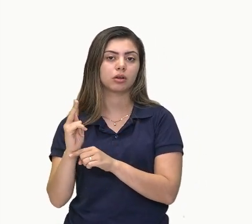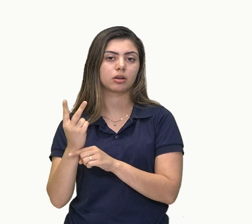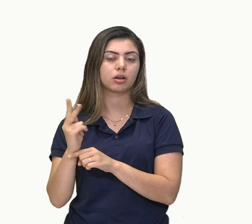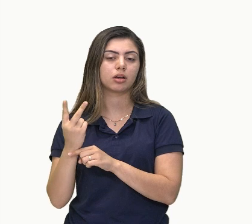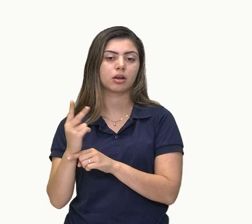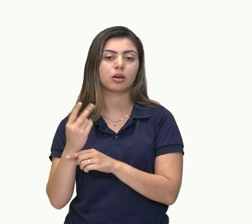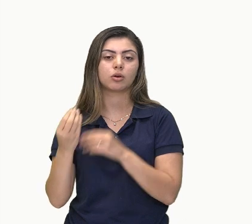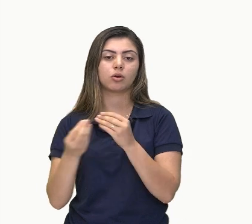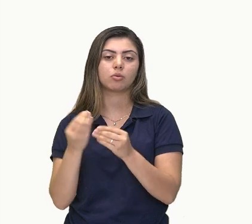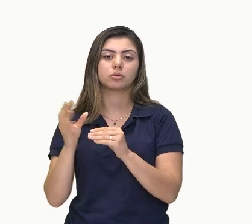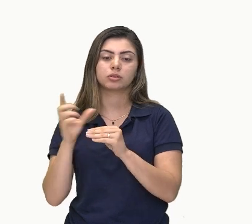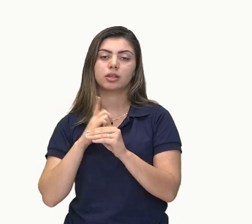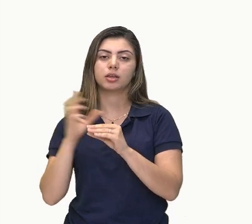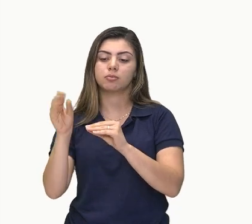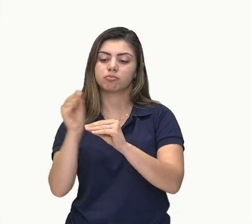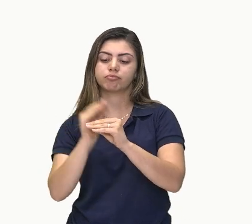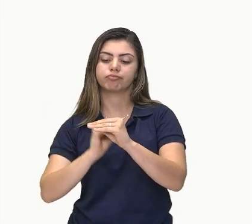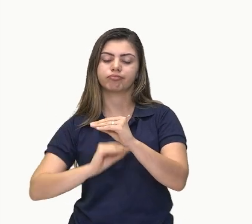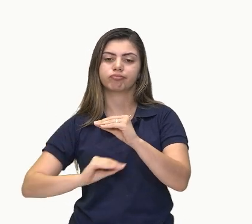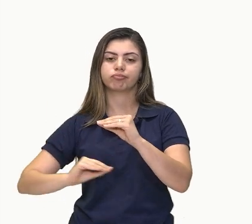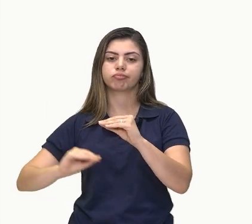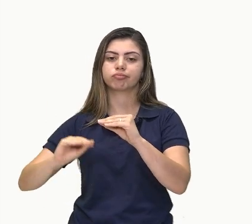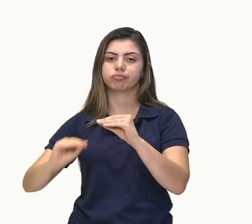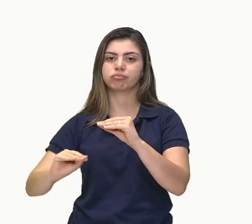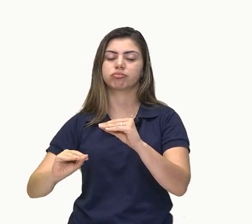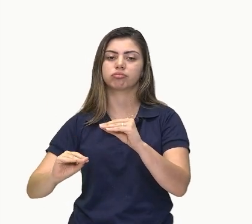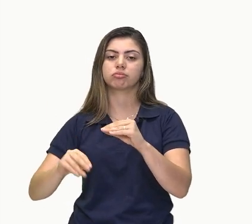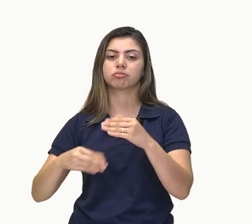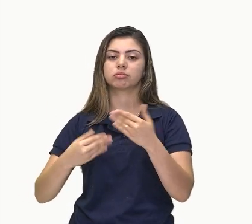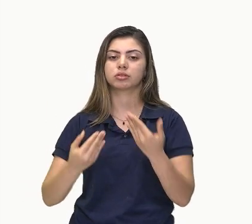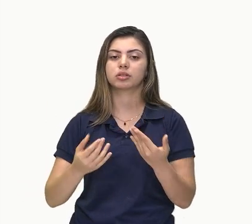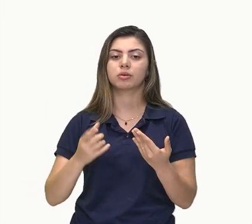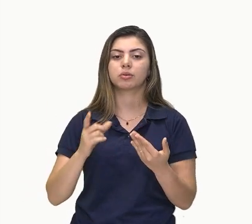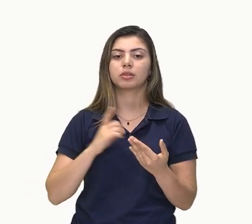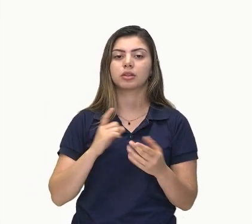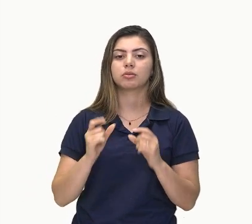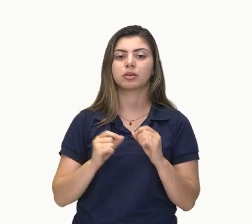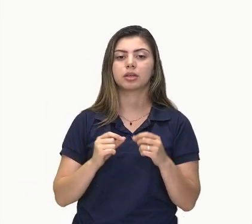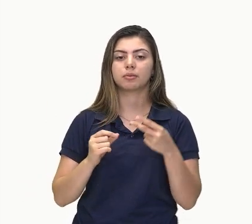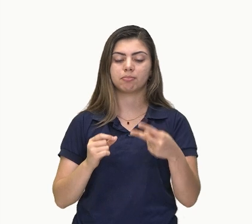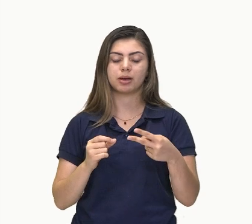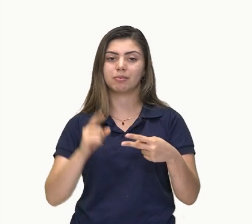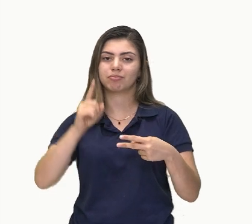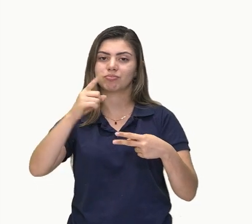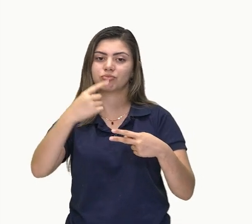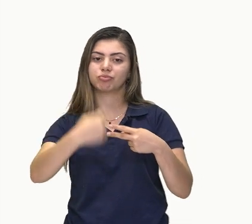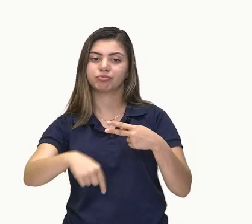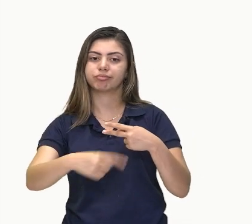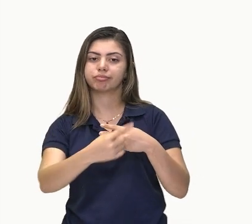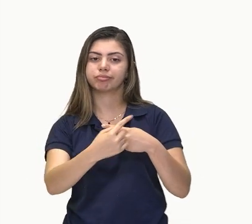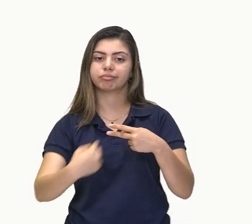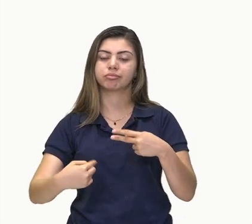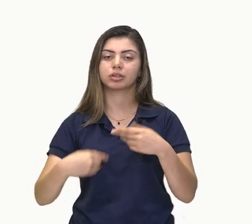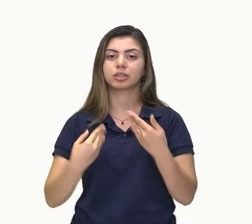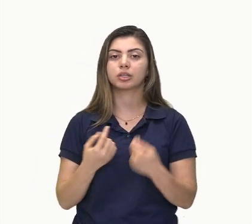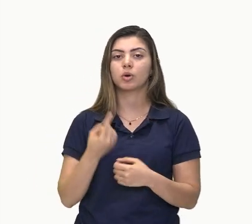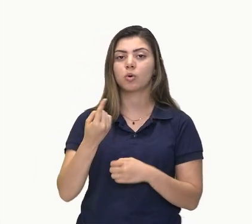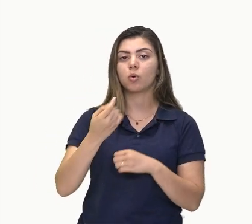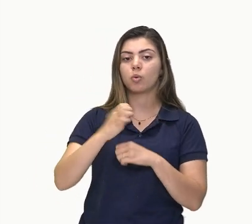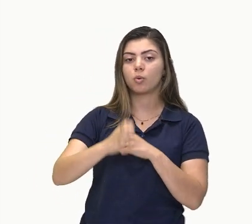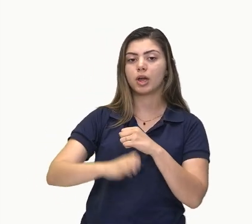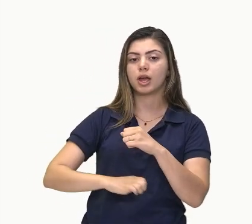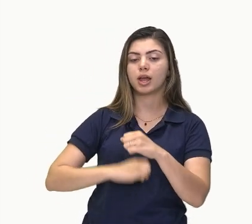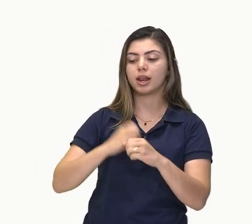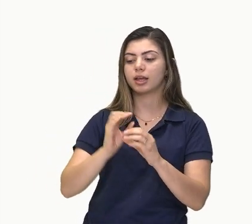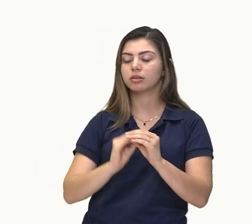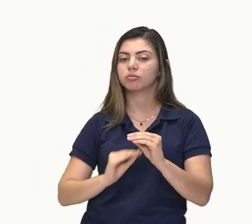vai vir para cá. E como essa ligação dupla vai quebrar, um elétron vai vir para cá, formando uma